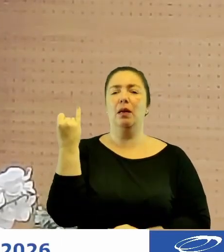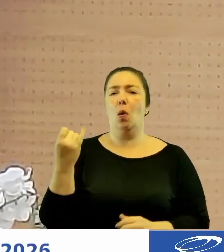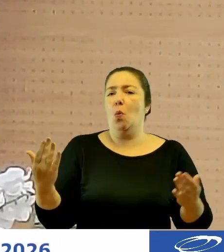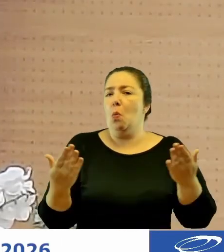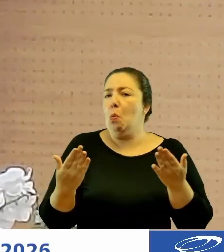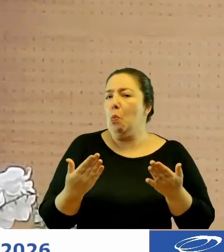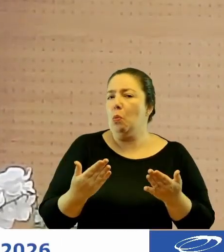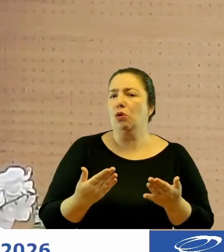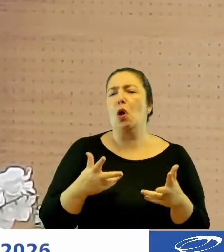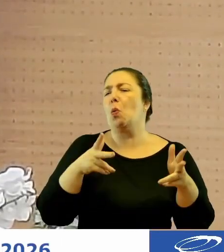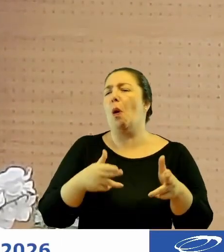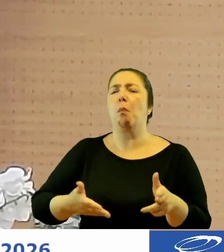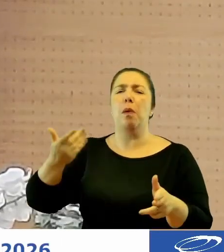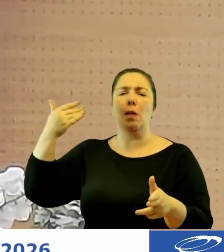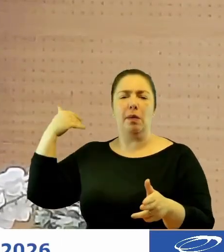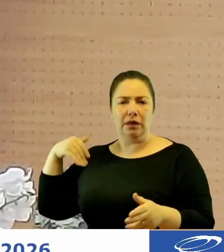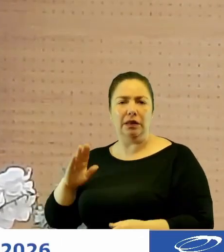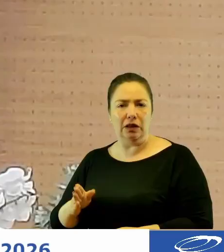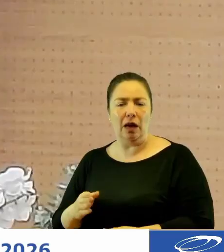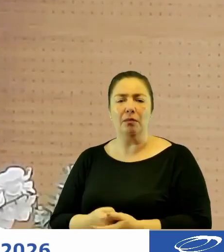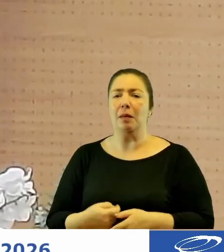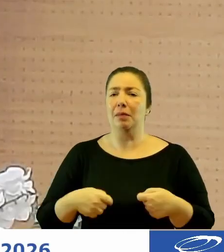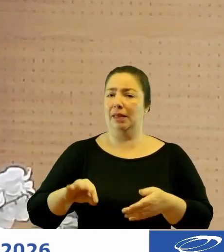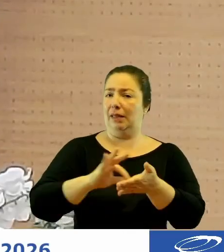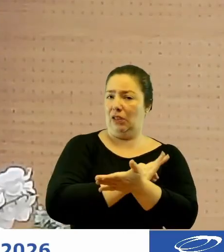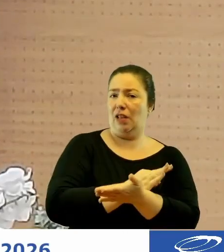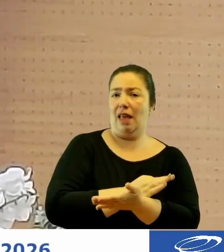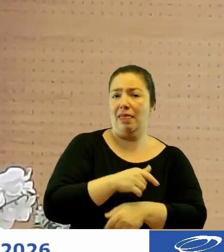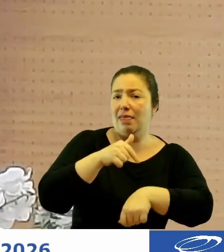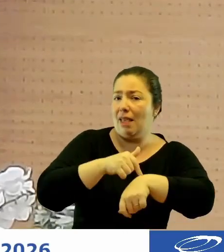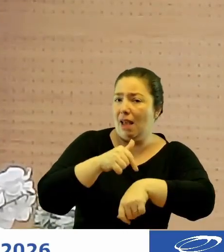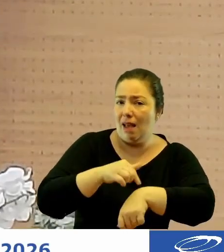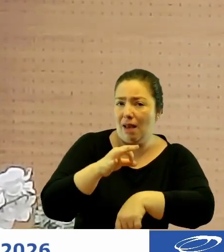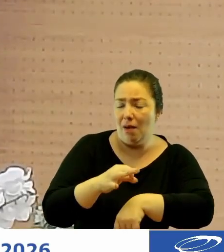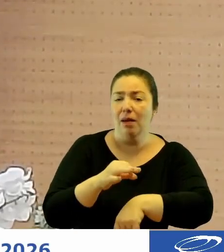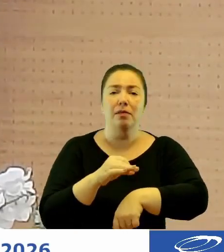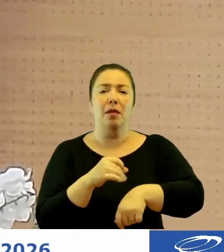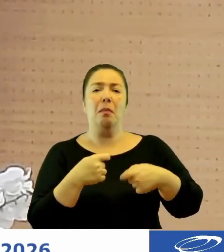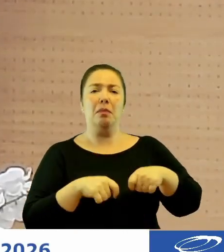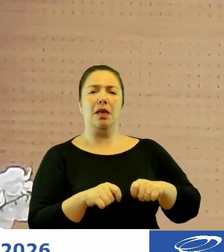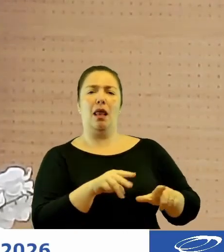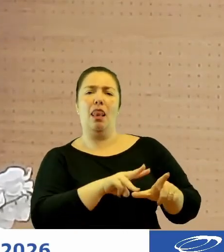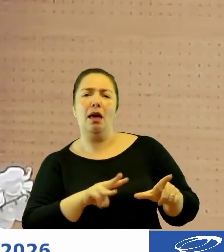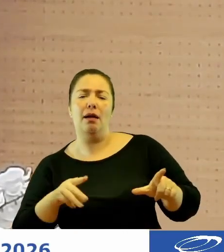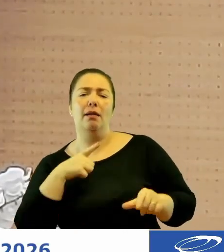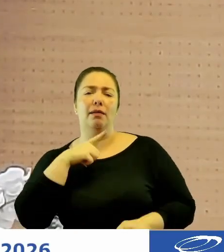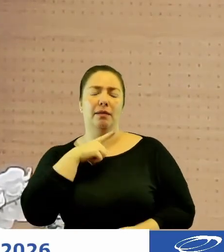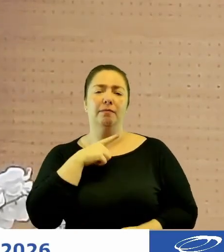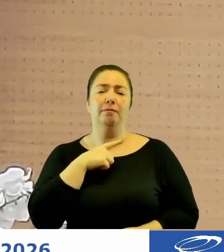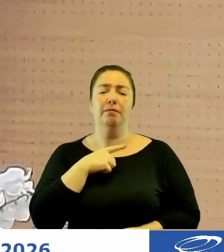demais encontros, deverá ser registrada durante a sessão, o que pode ser feita pelo link afixado como primeiro comentário no